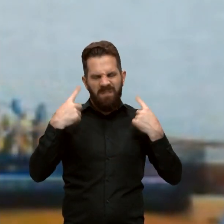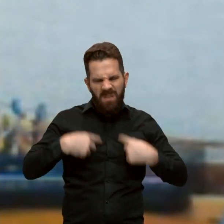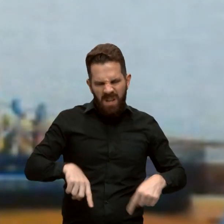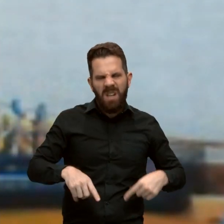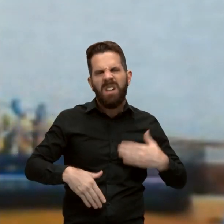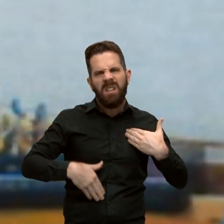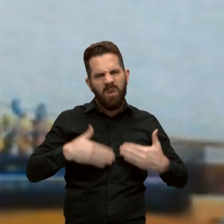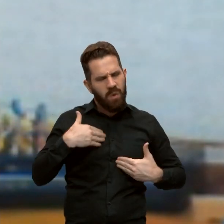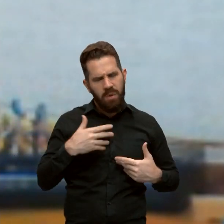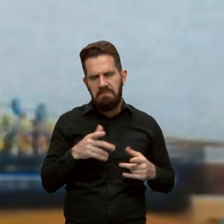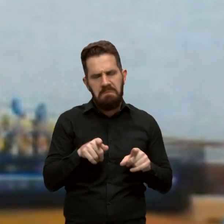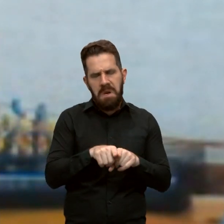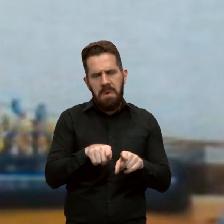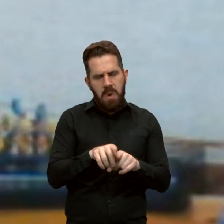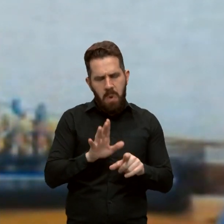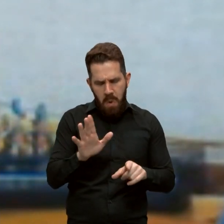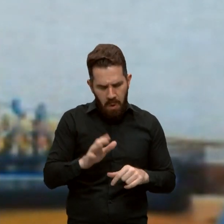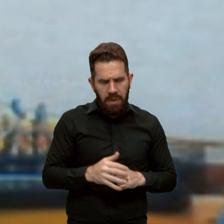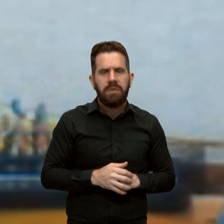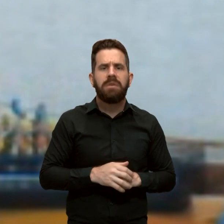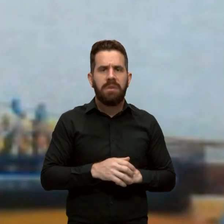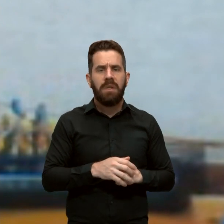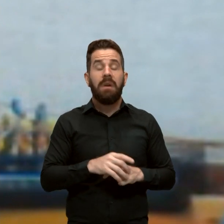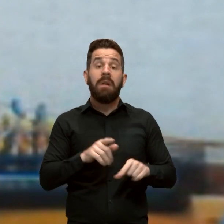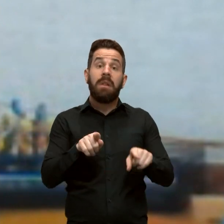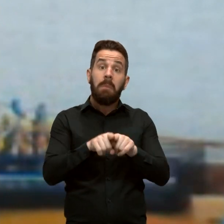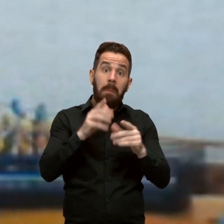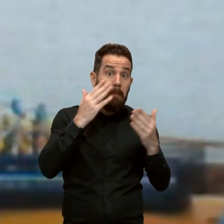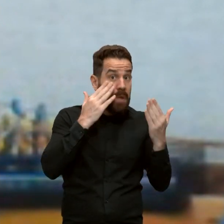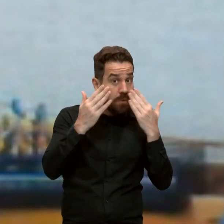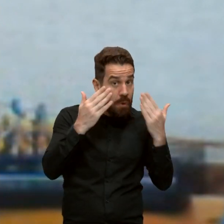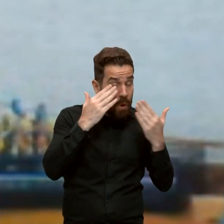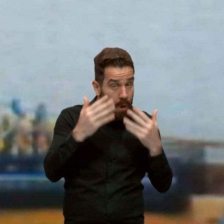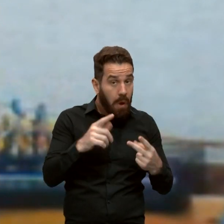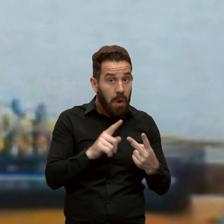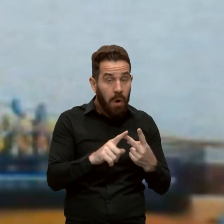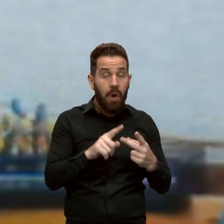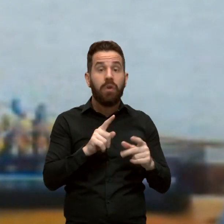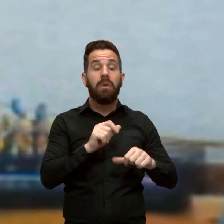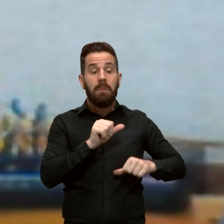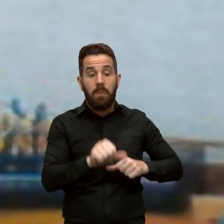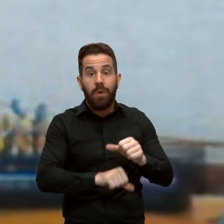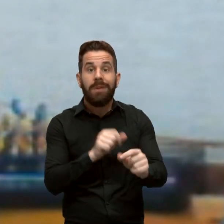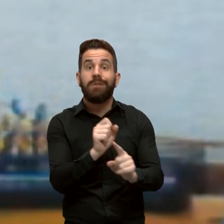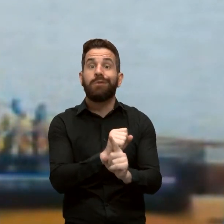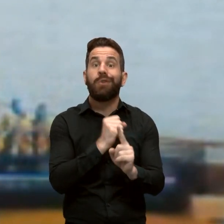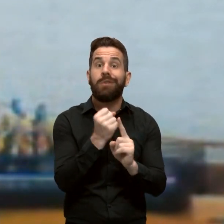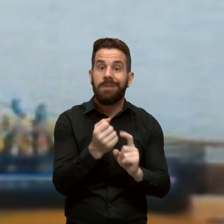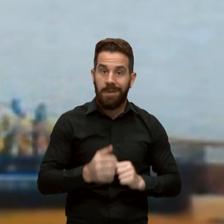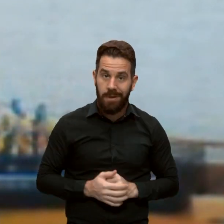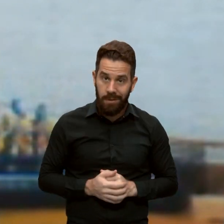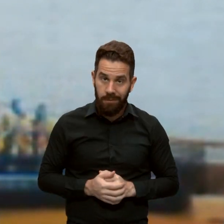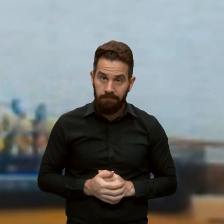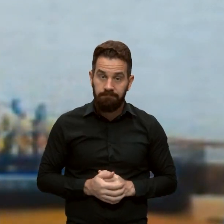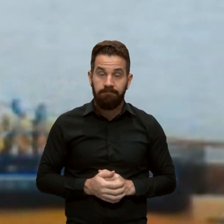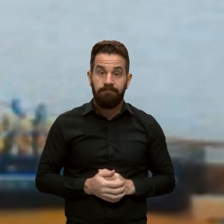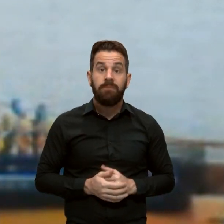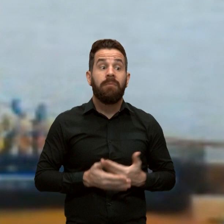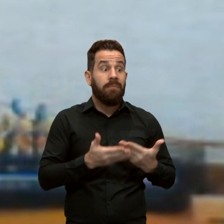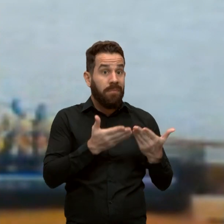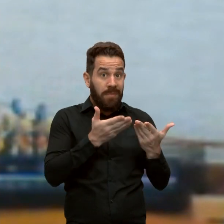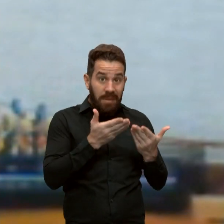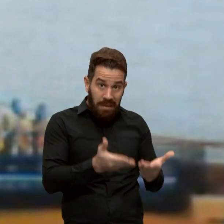física também é a mesma coisa, mudanças psicológicas, né? Mudanças sociais. Então, isso faz com que